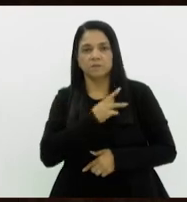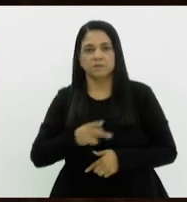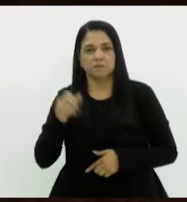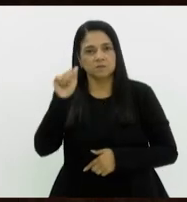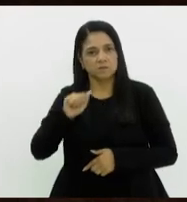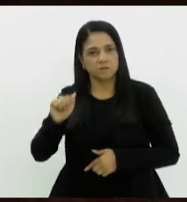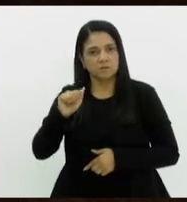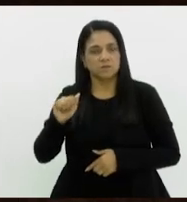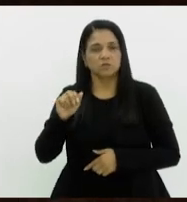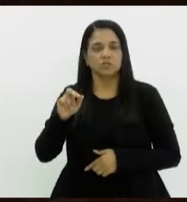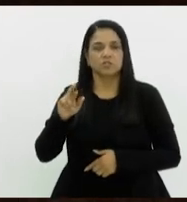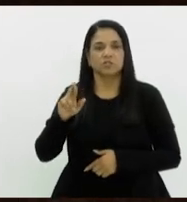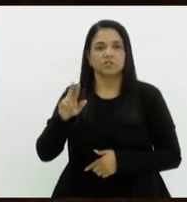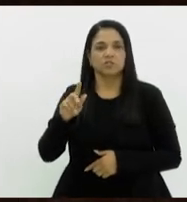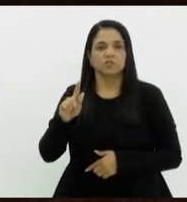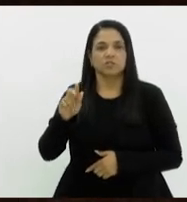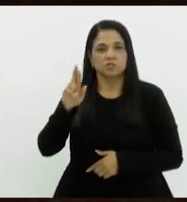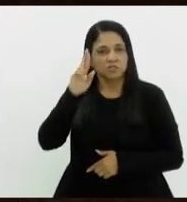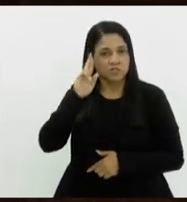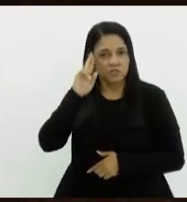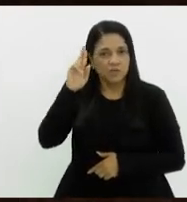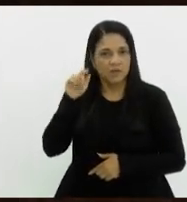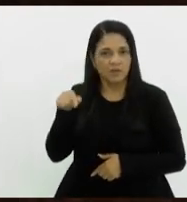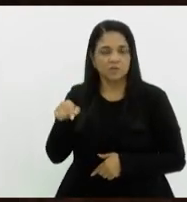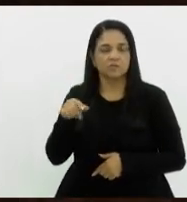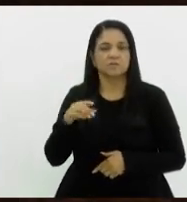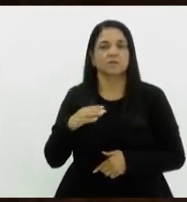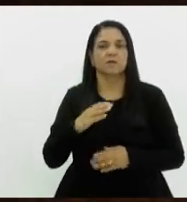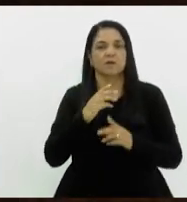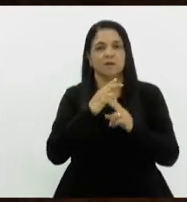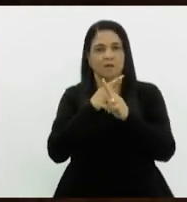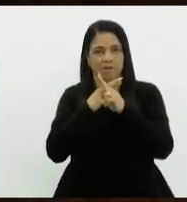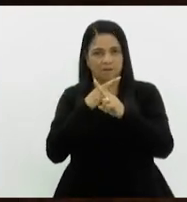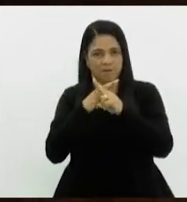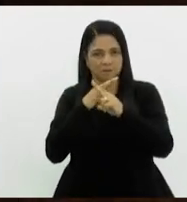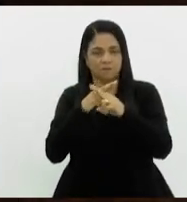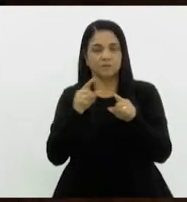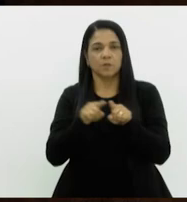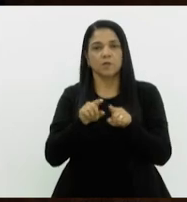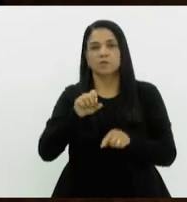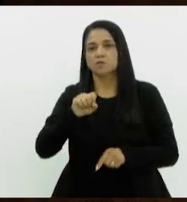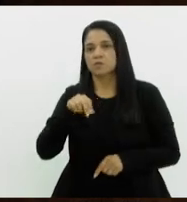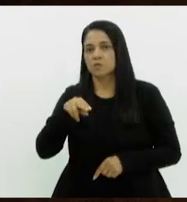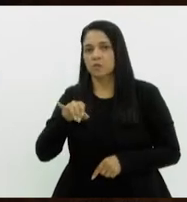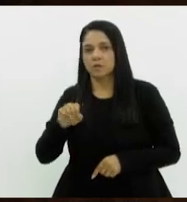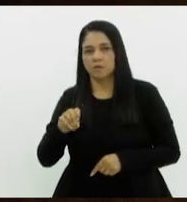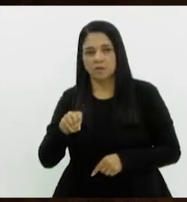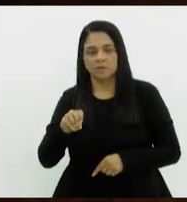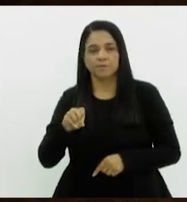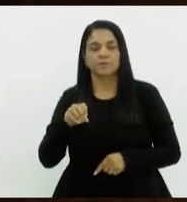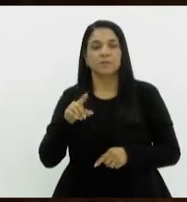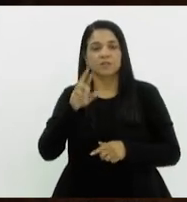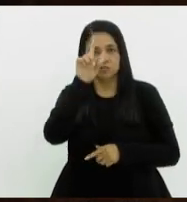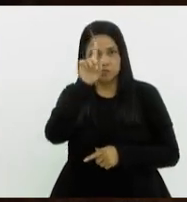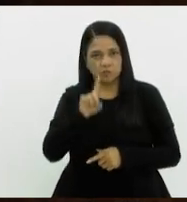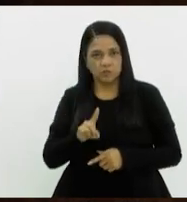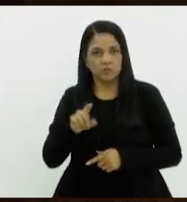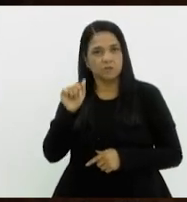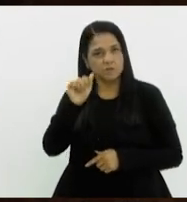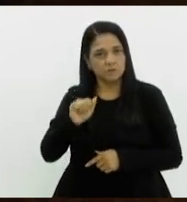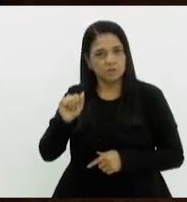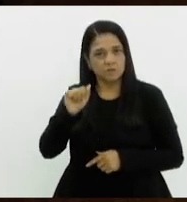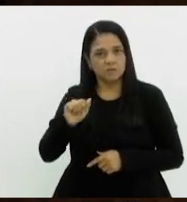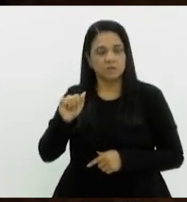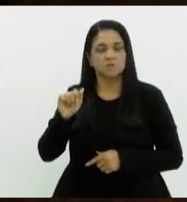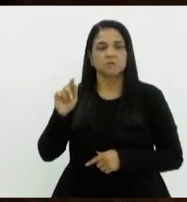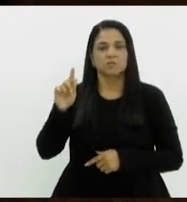de Gerentes da Caixa Econômica Federal, também a Sônia Eimardi, que é diretora da Associação de